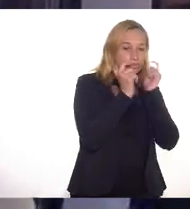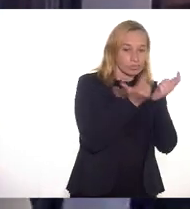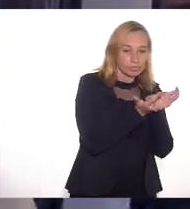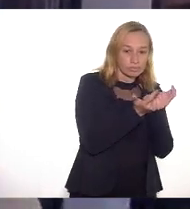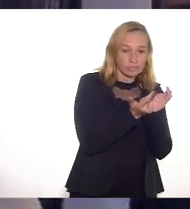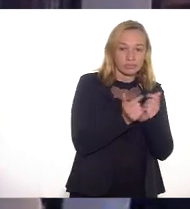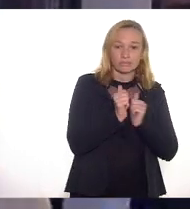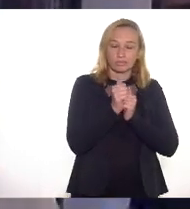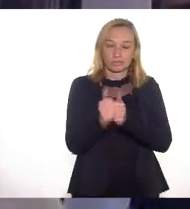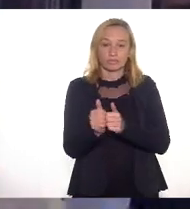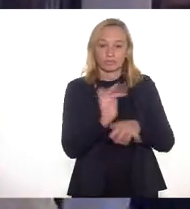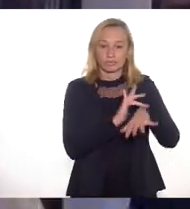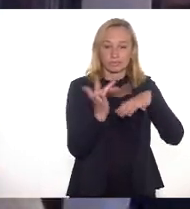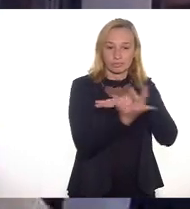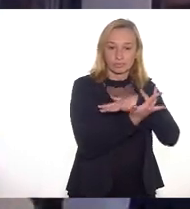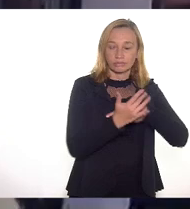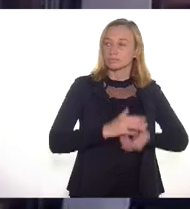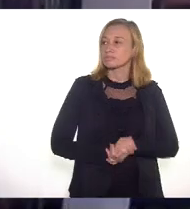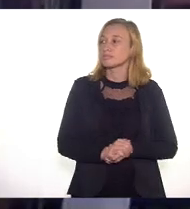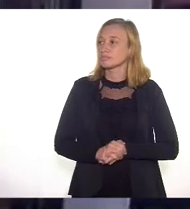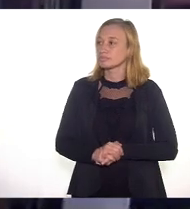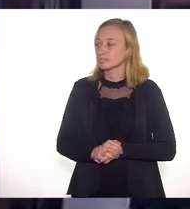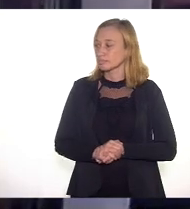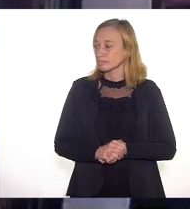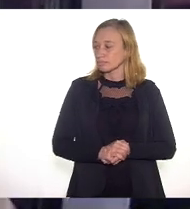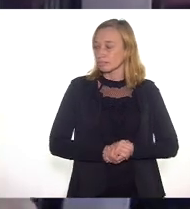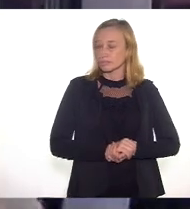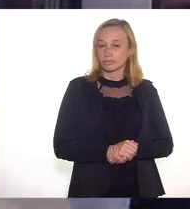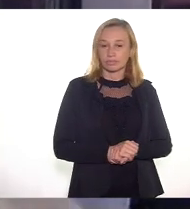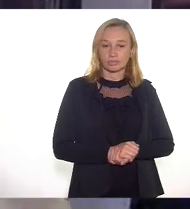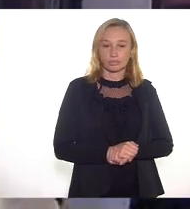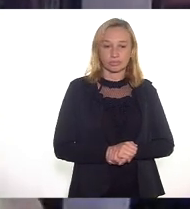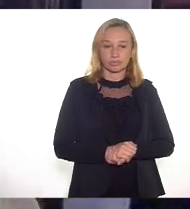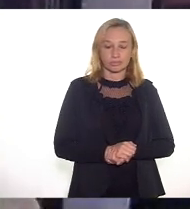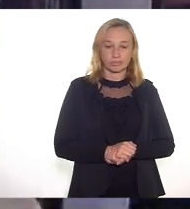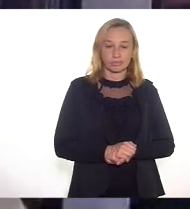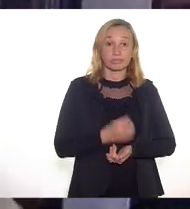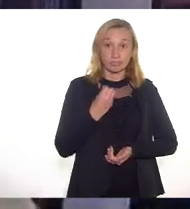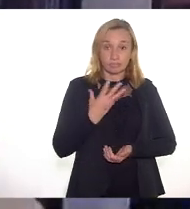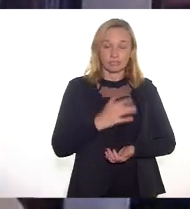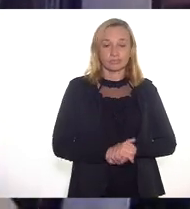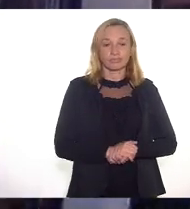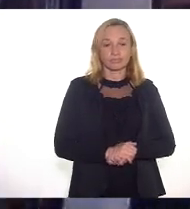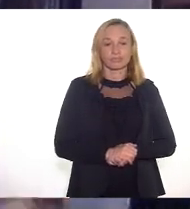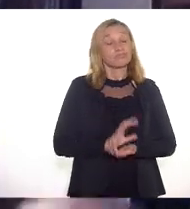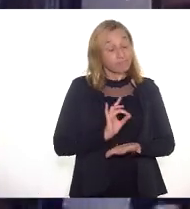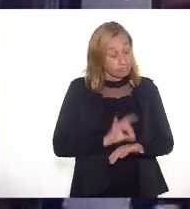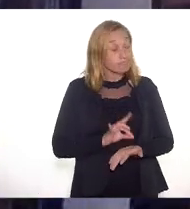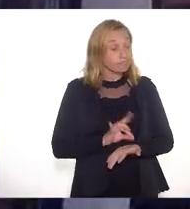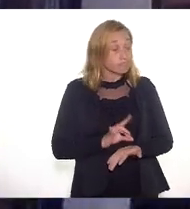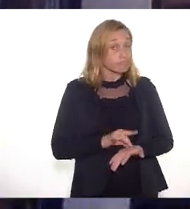que nos acompanham pelas redes sociais. Né? Bom, realmente,